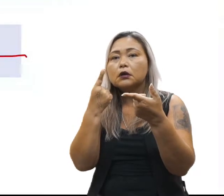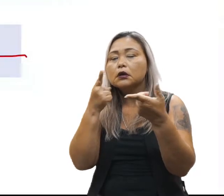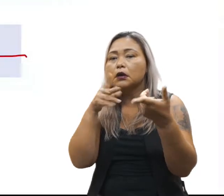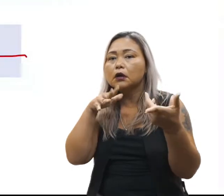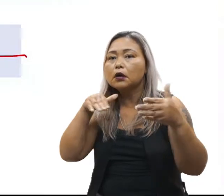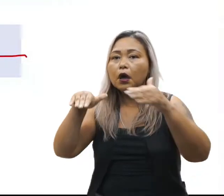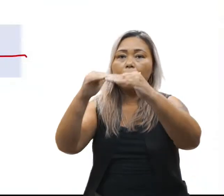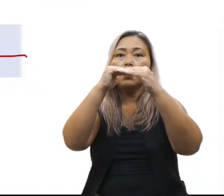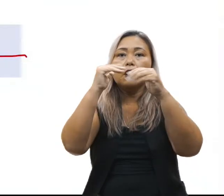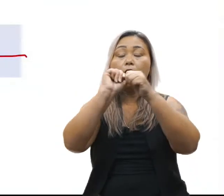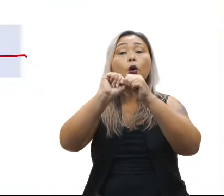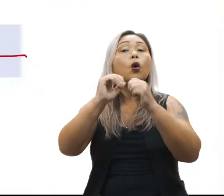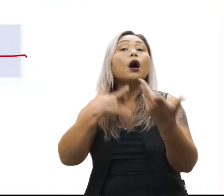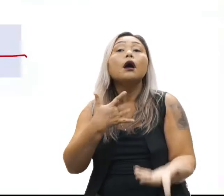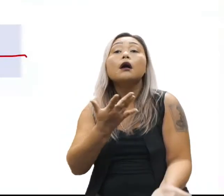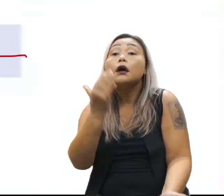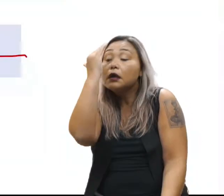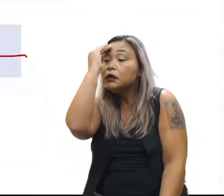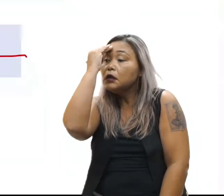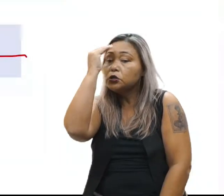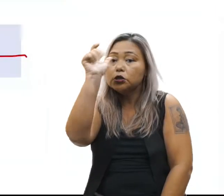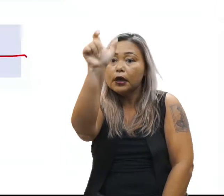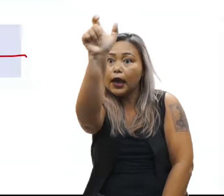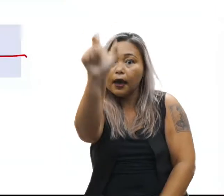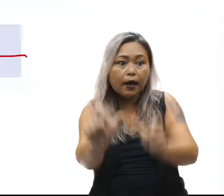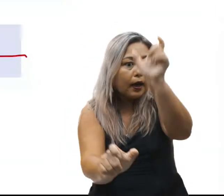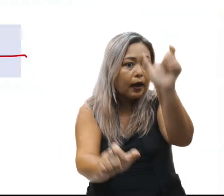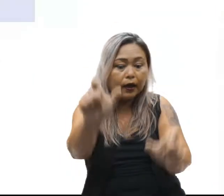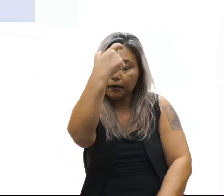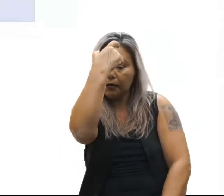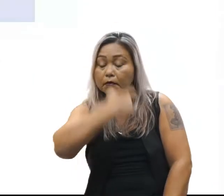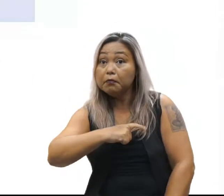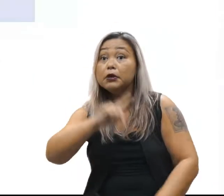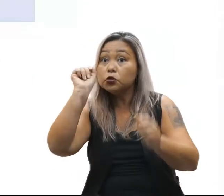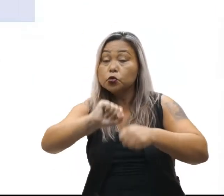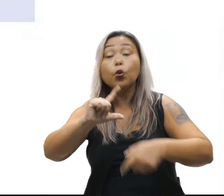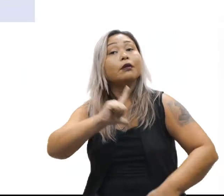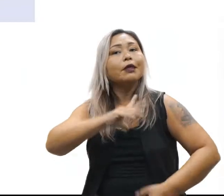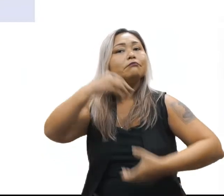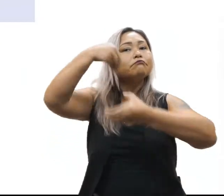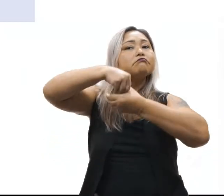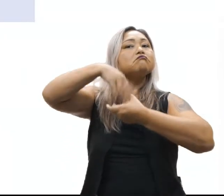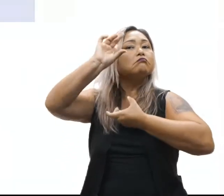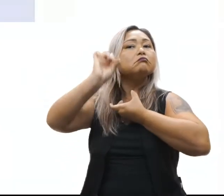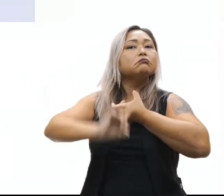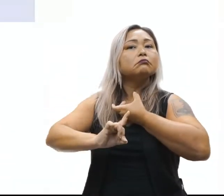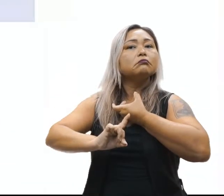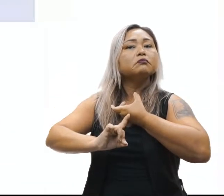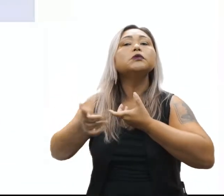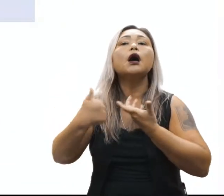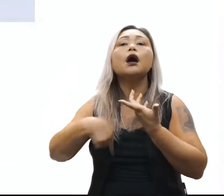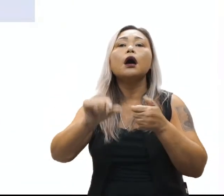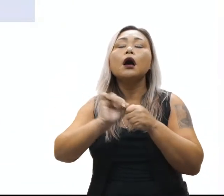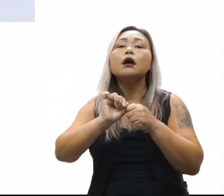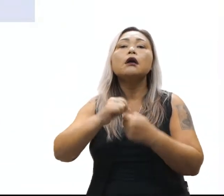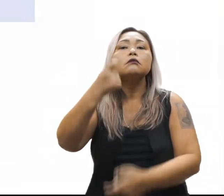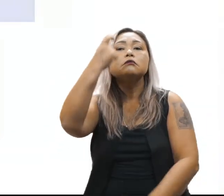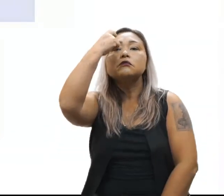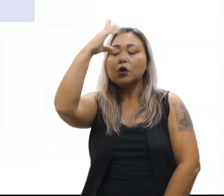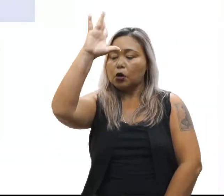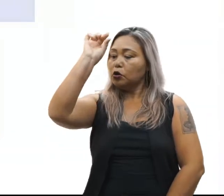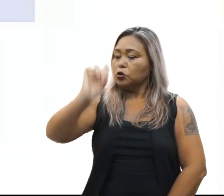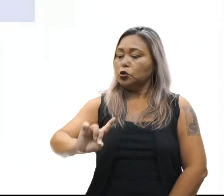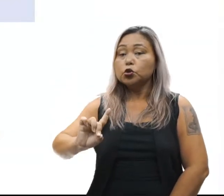entende que toda pessoa humana é sujeita de direitos, né? Nós temos também a ideia de que o direito humano